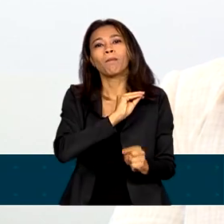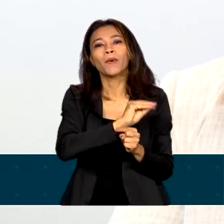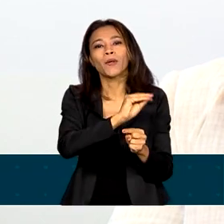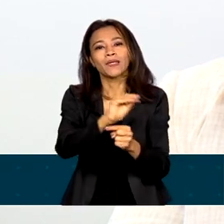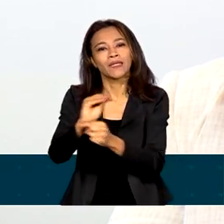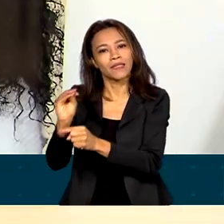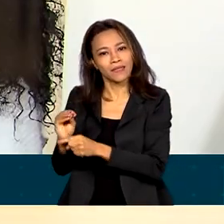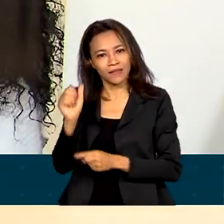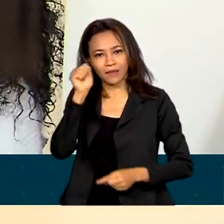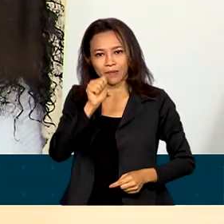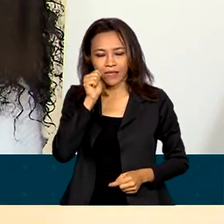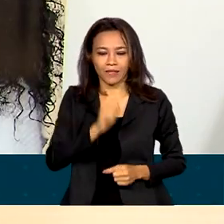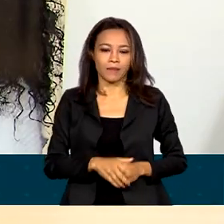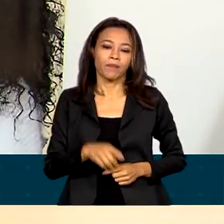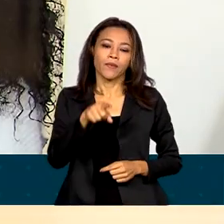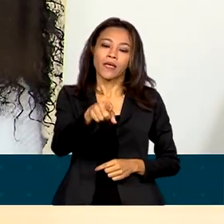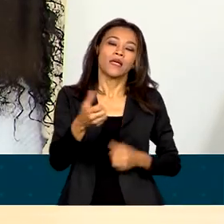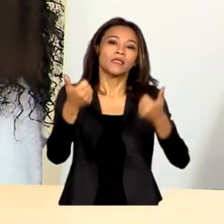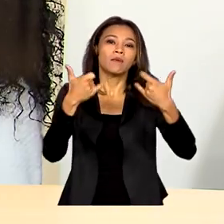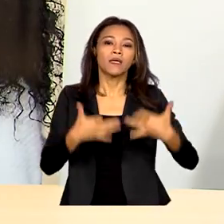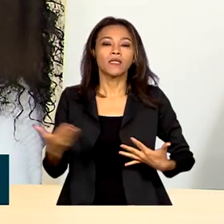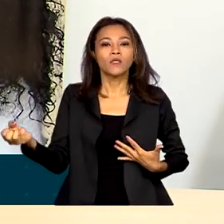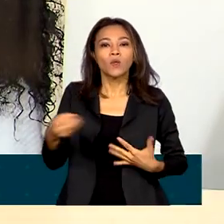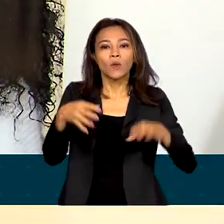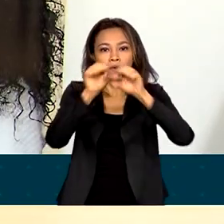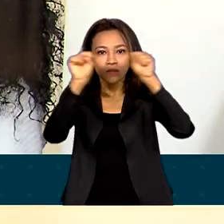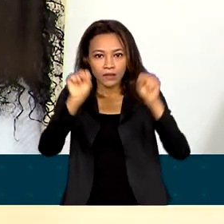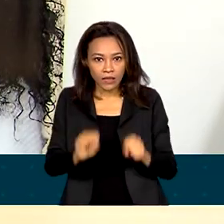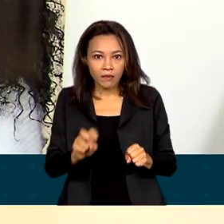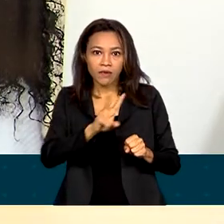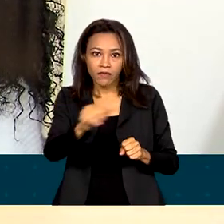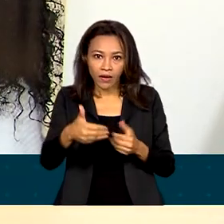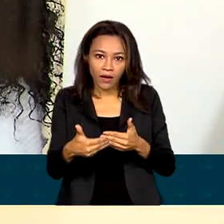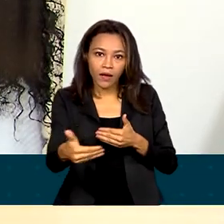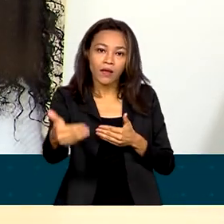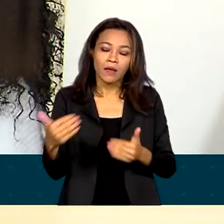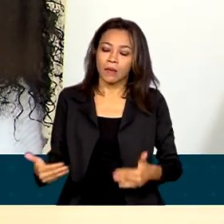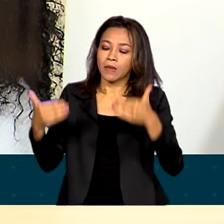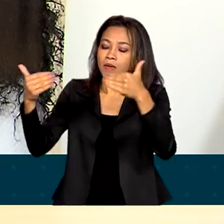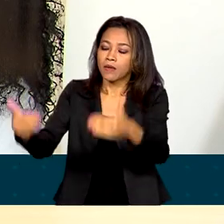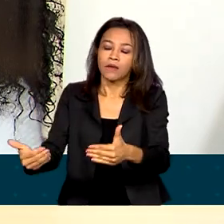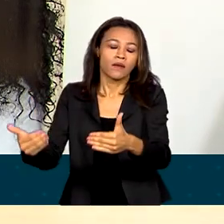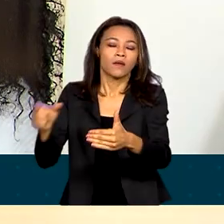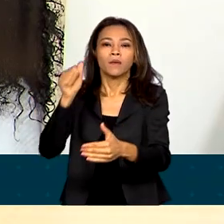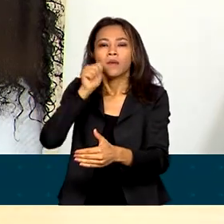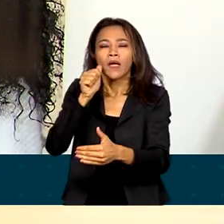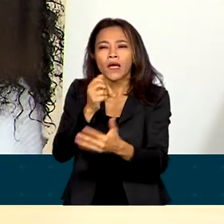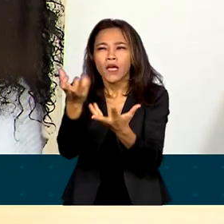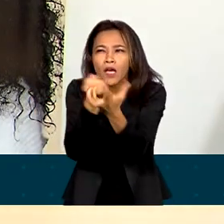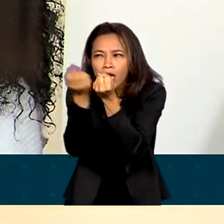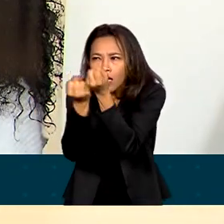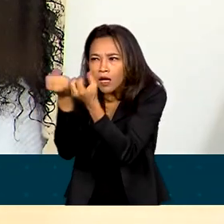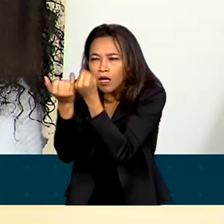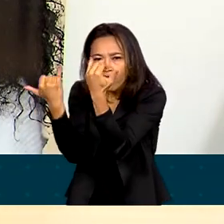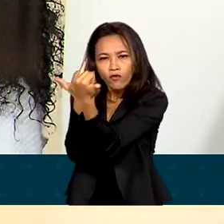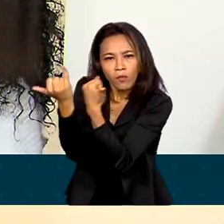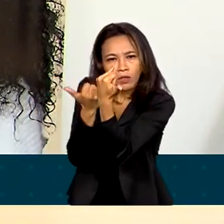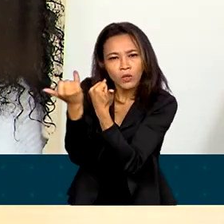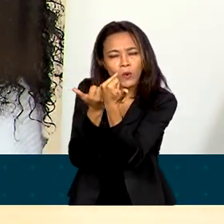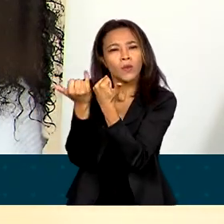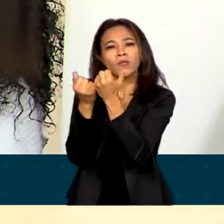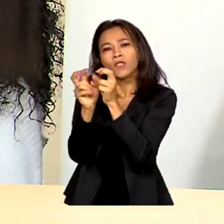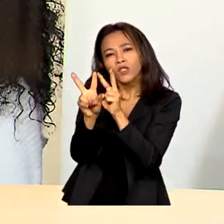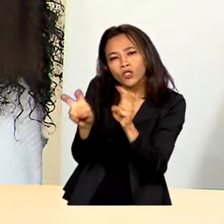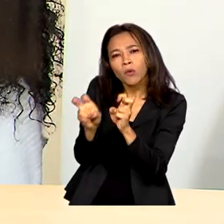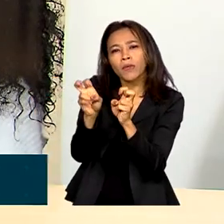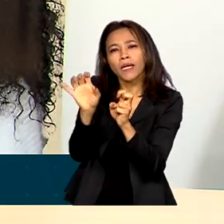às mulheres. Esse novo sistema vai permitir ao Ministério das Mulheres a coleta de dados específicos relacionados a